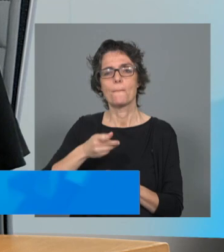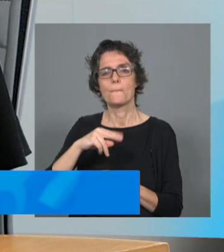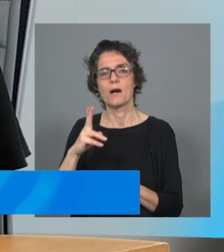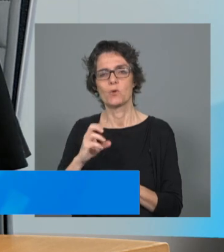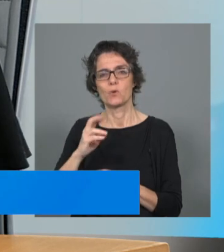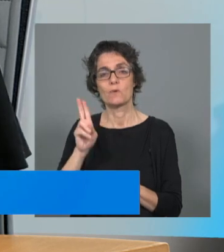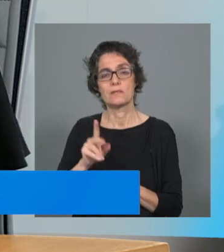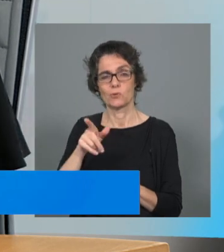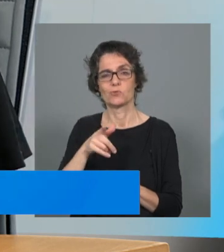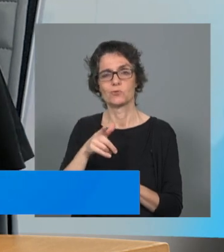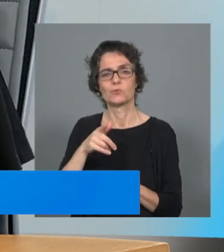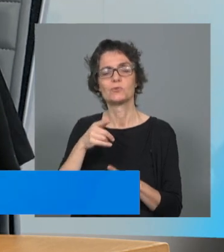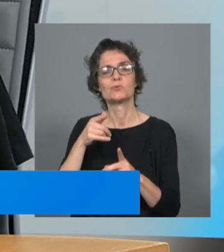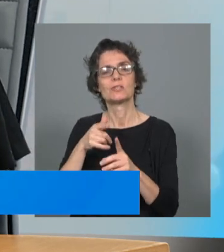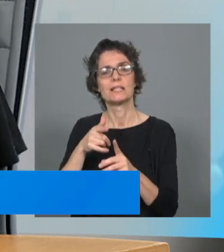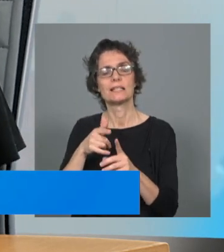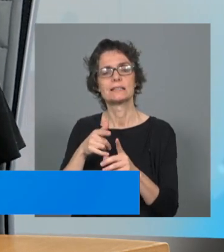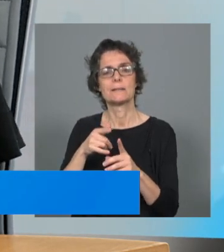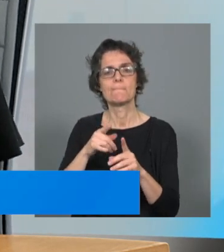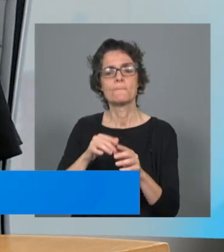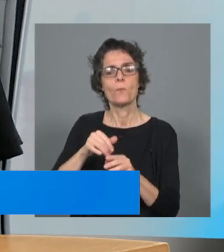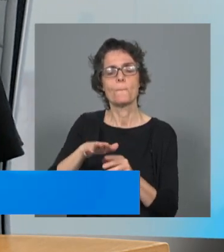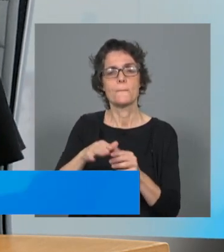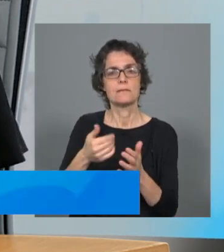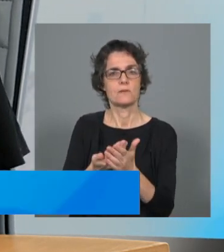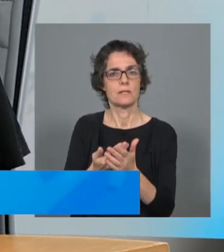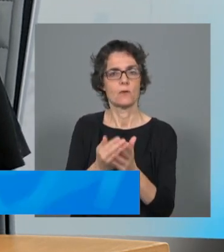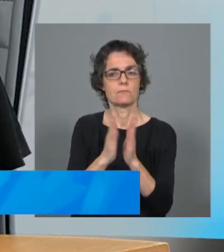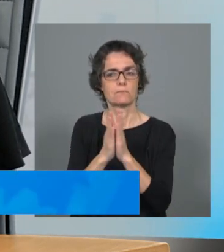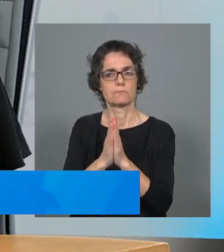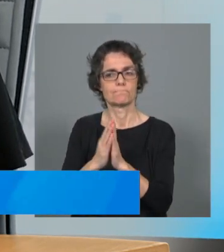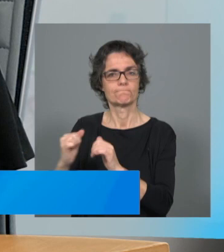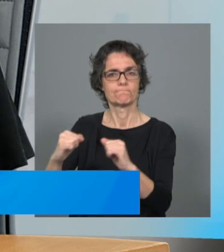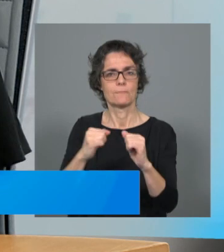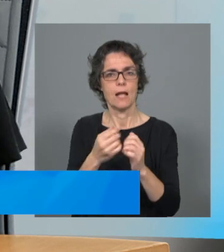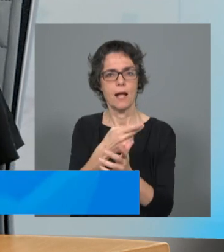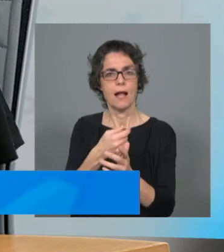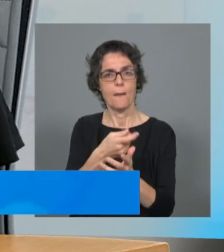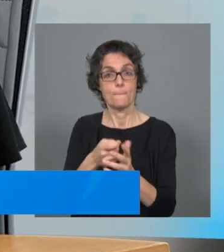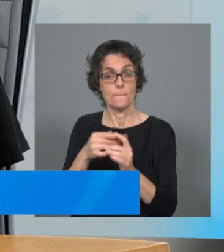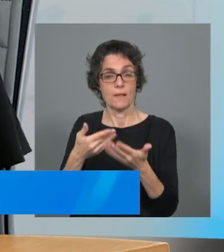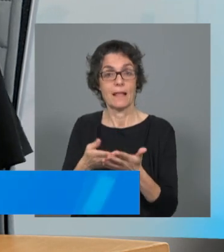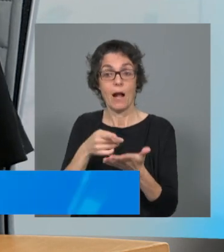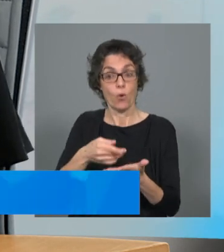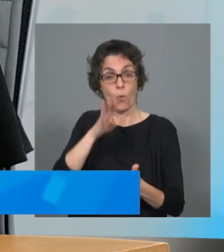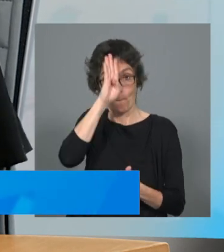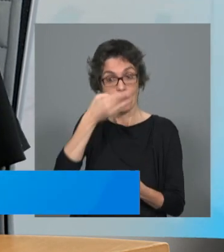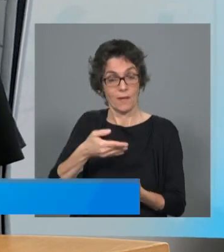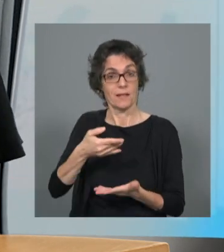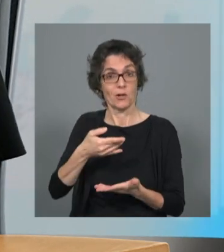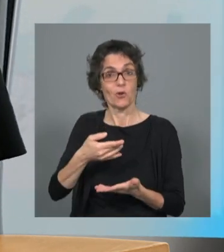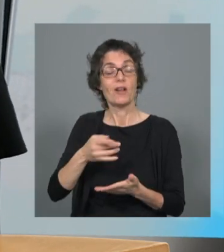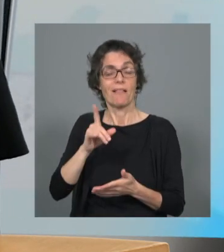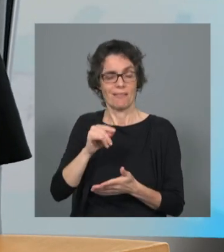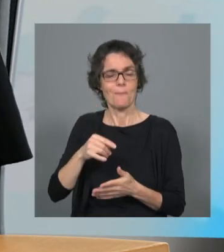paz entre as confissões religiosas. Este Papa agora está a insistir para que as confissões